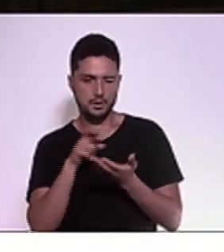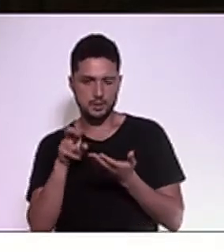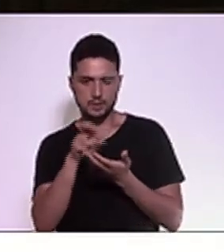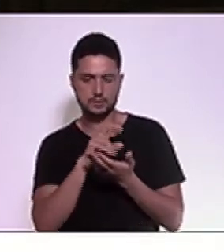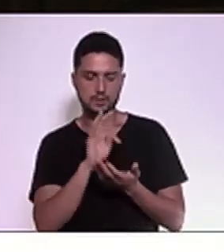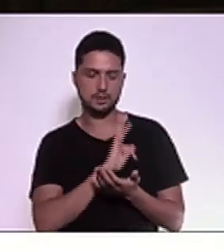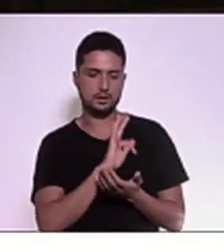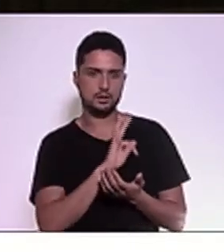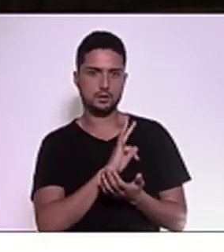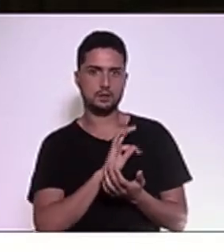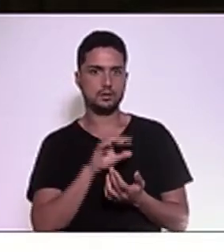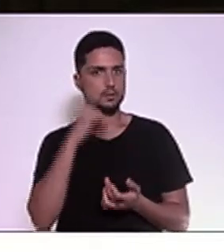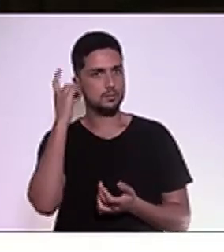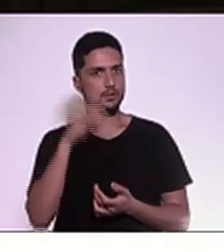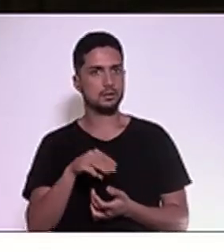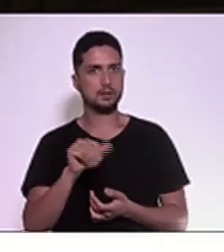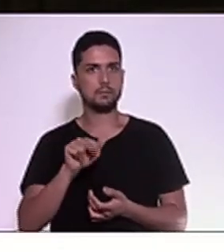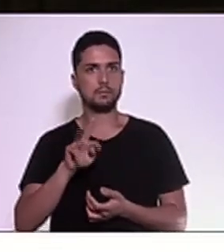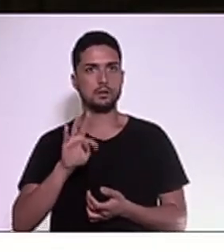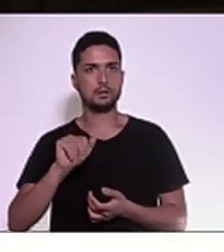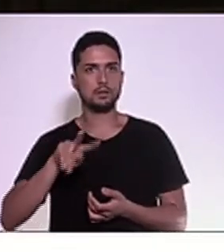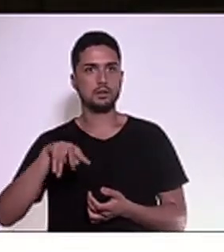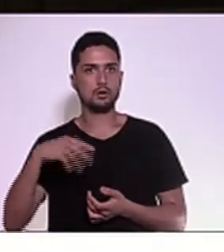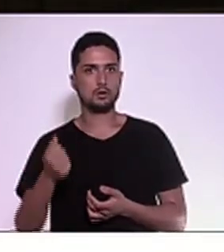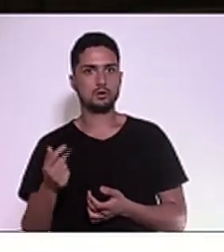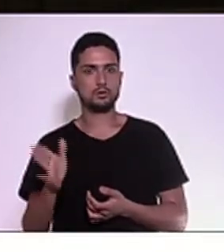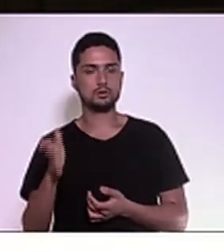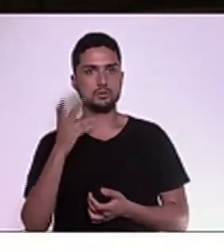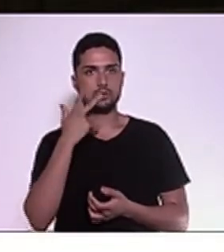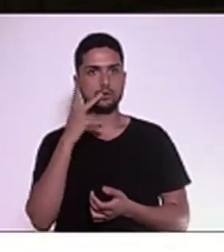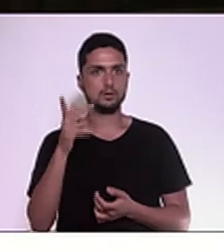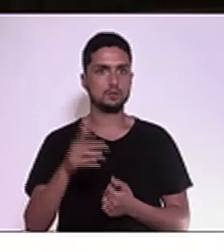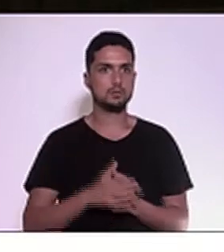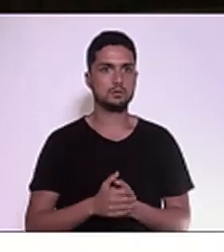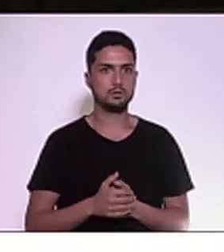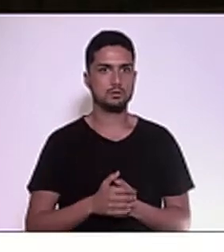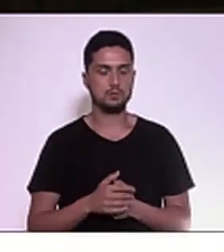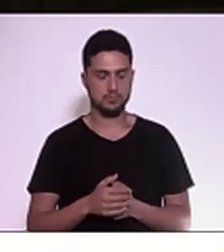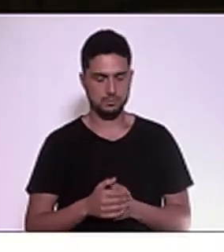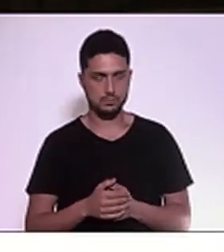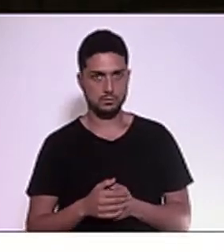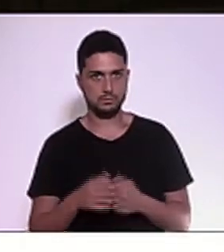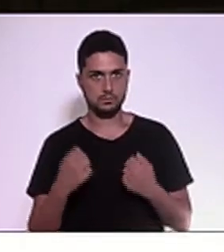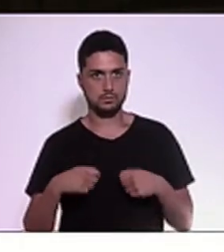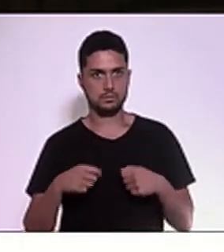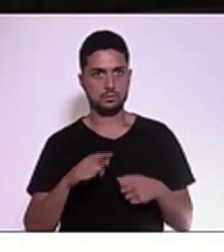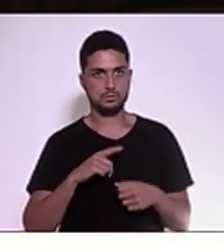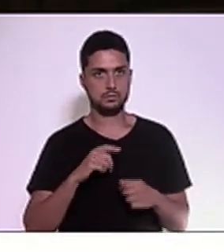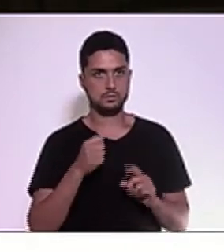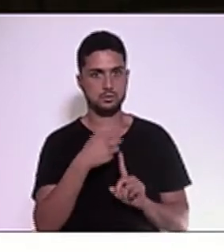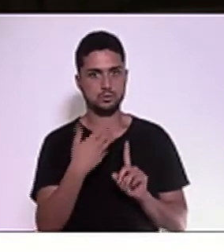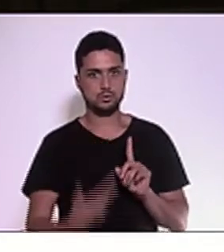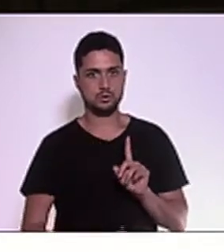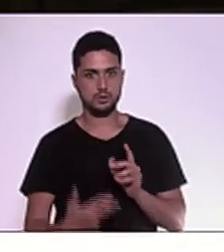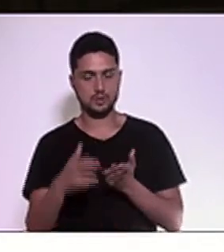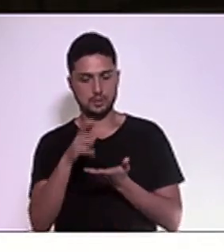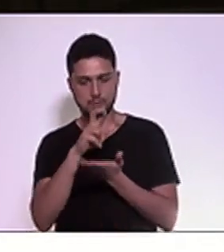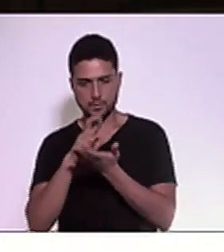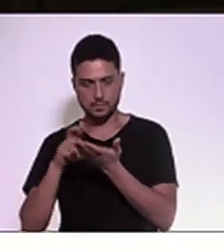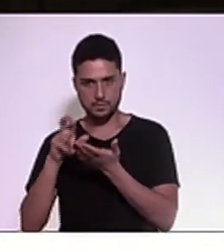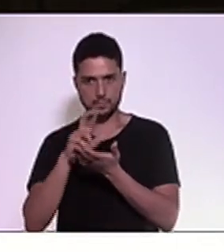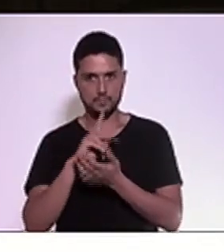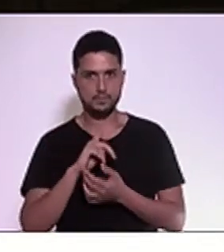da perícia técnica. A deputada Marta Rocha lembrou com oportunidade a solenidade que teve agora há pouco, reconhecendo, homenageando e